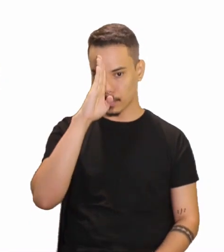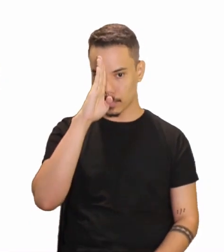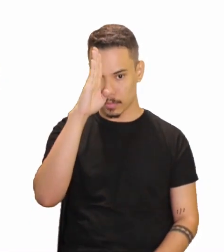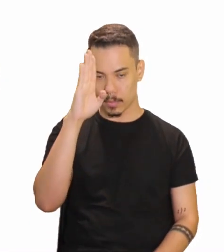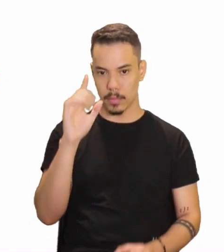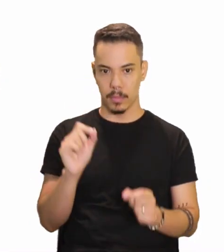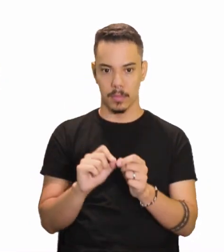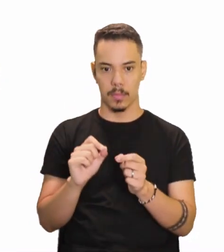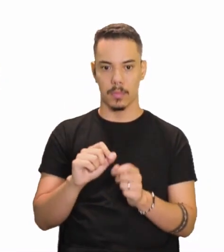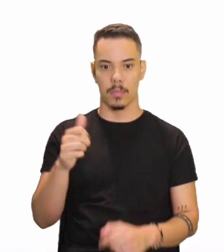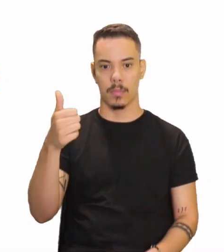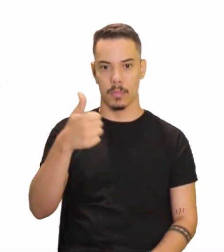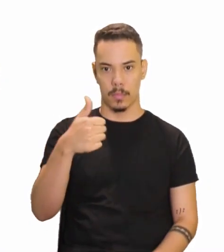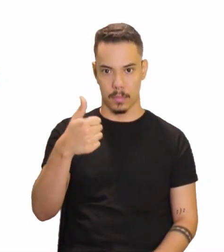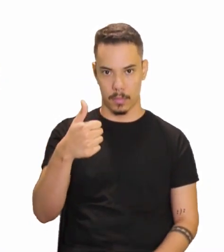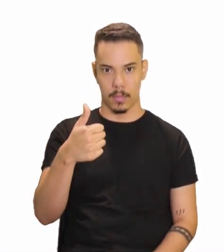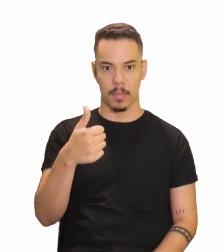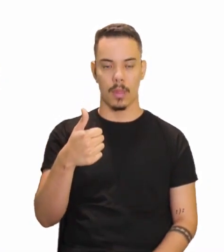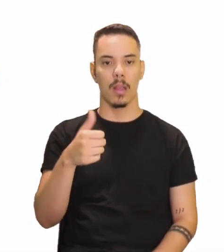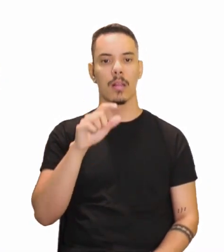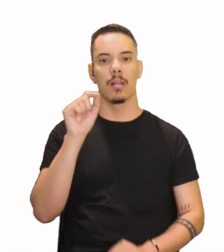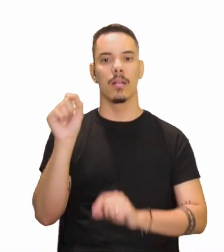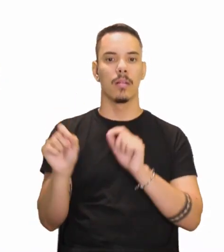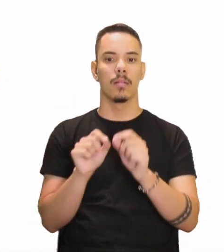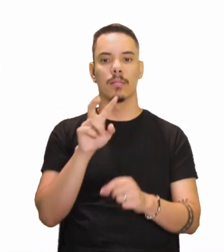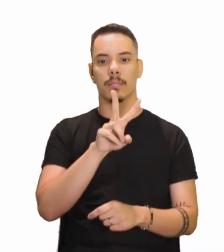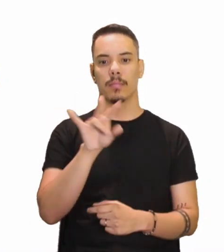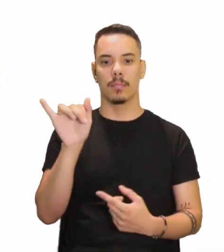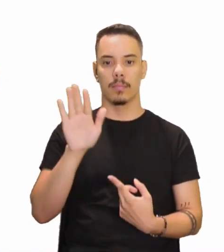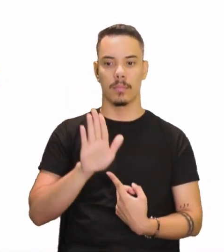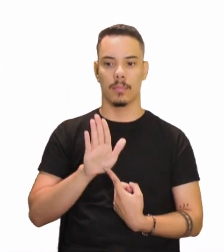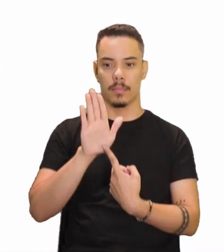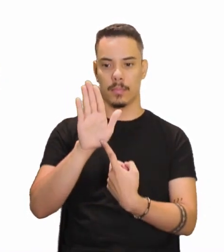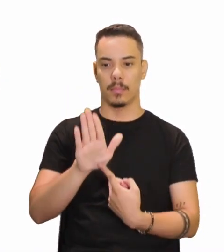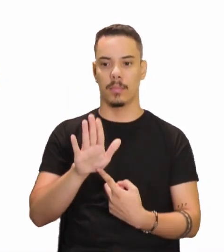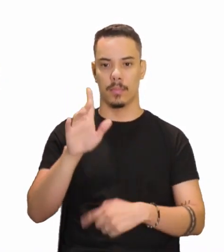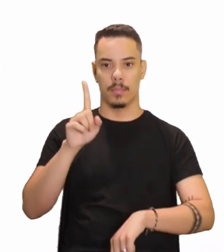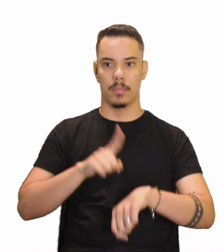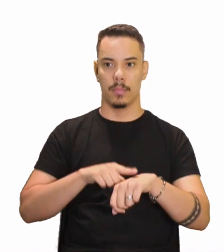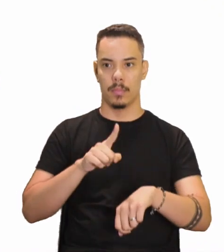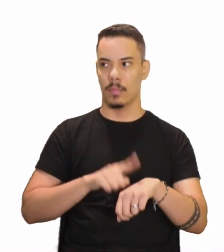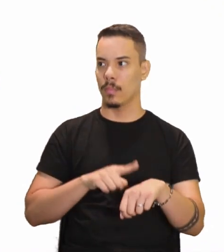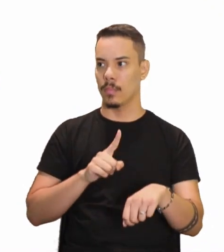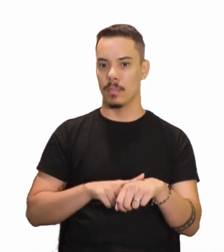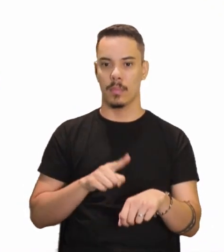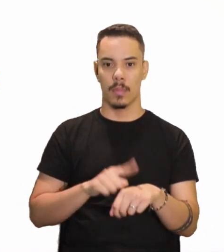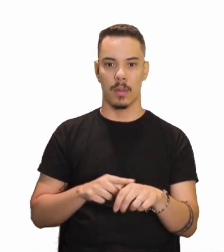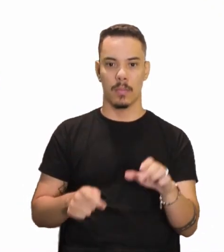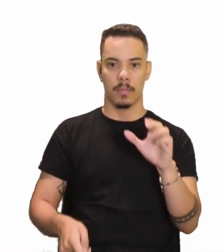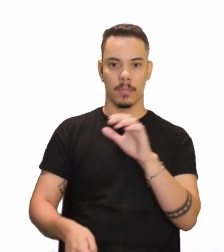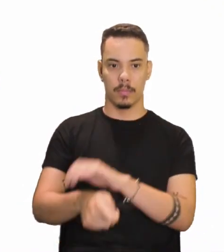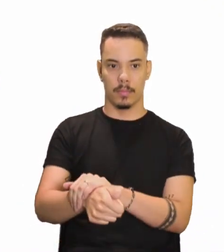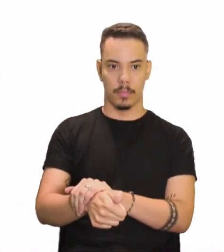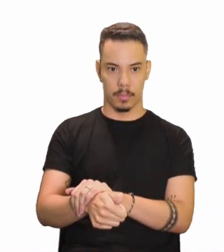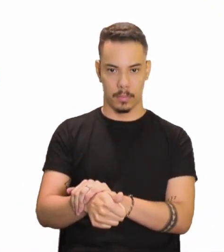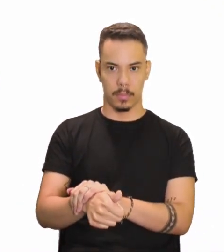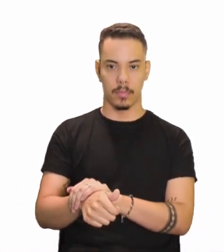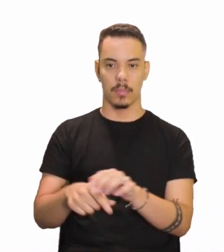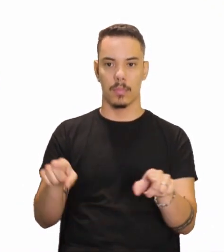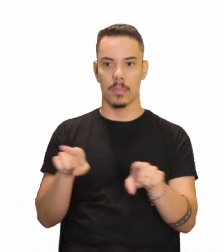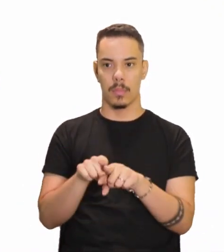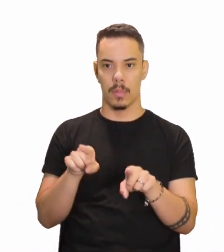cujo considerada a primeira chave que aqui que vai mostrar o que o momento de um suborno né de pé